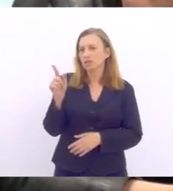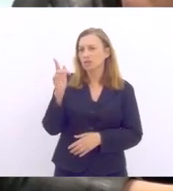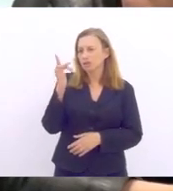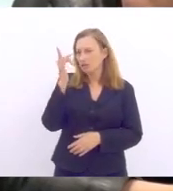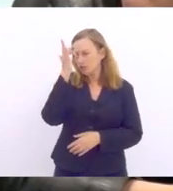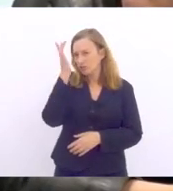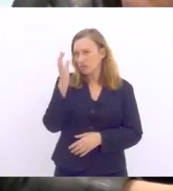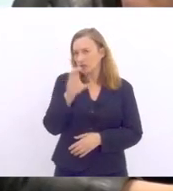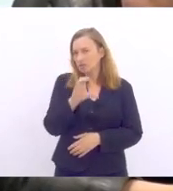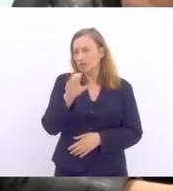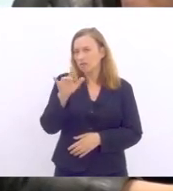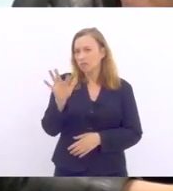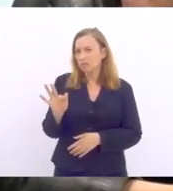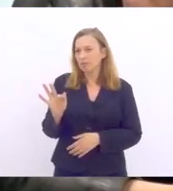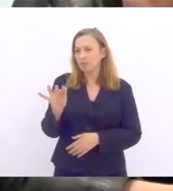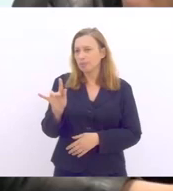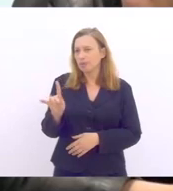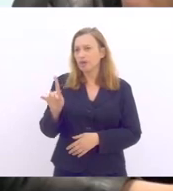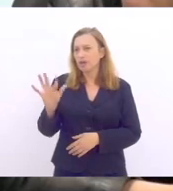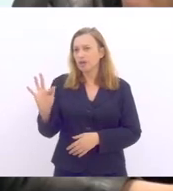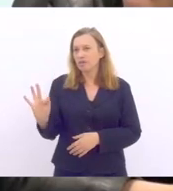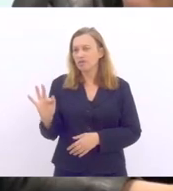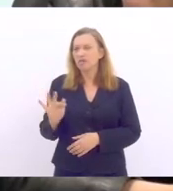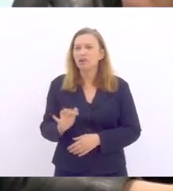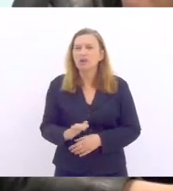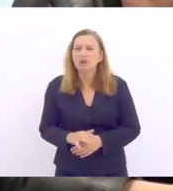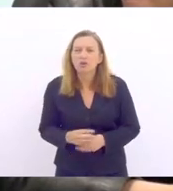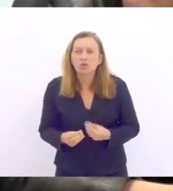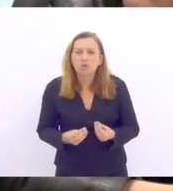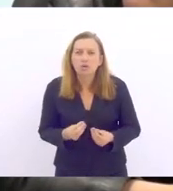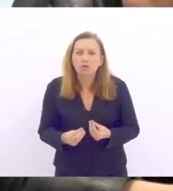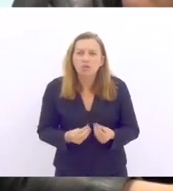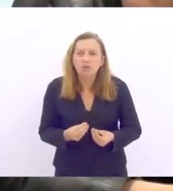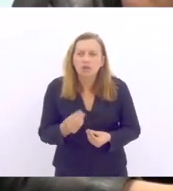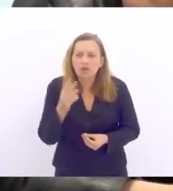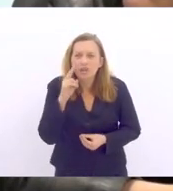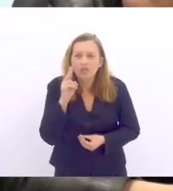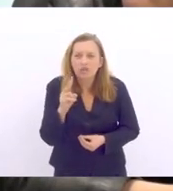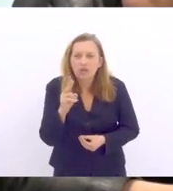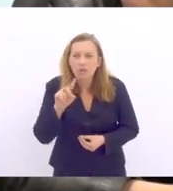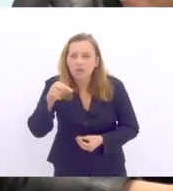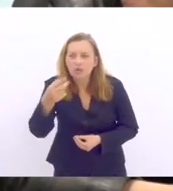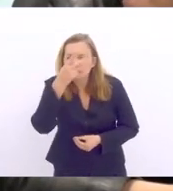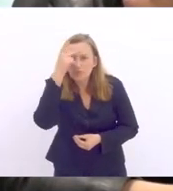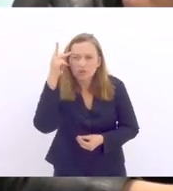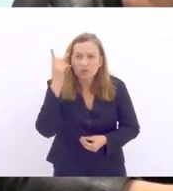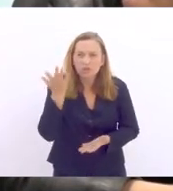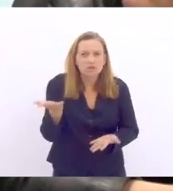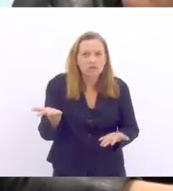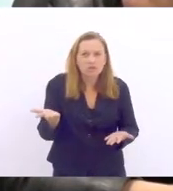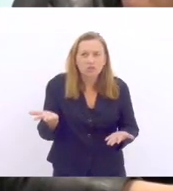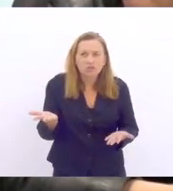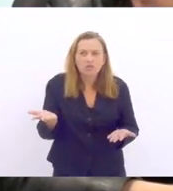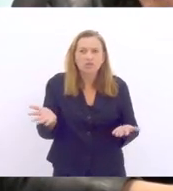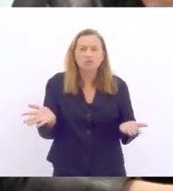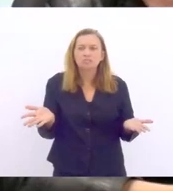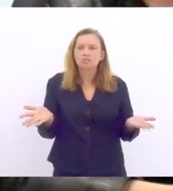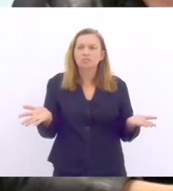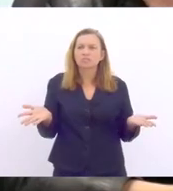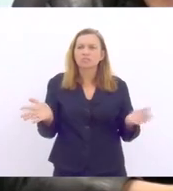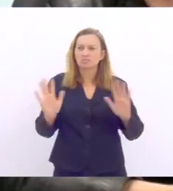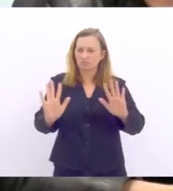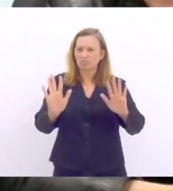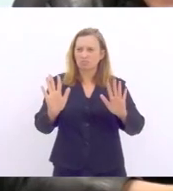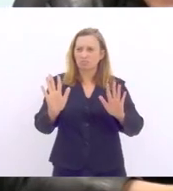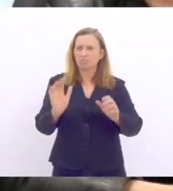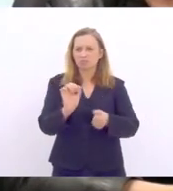CPF. Se alguém pegar isso aqui, como é que eu vou vender isso aqui para alguém? Desculpe, deixa eu fazer uma